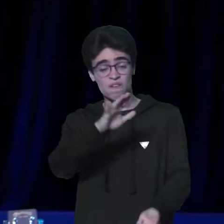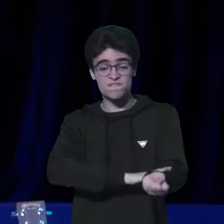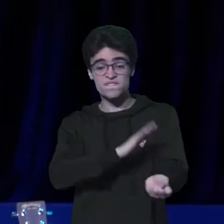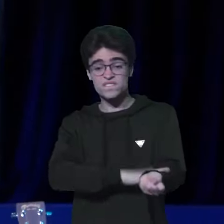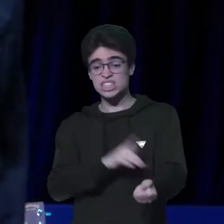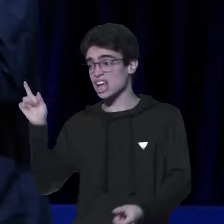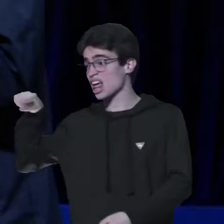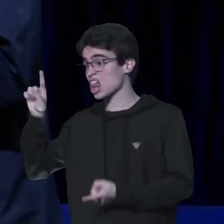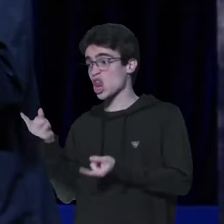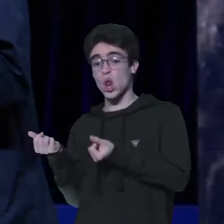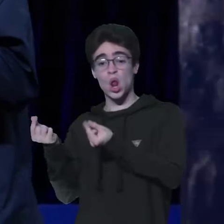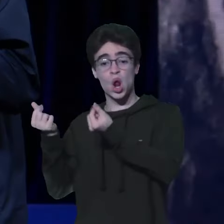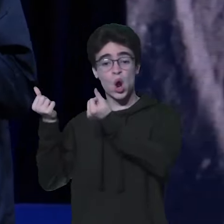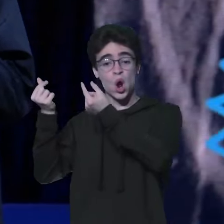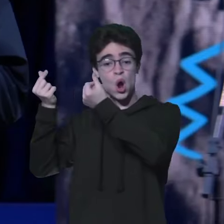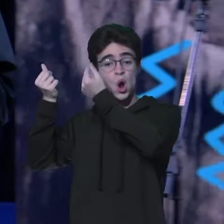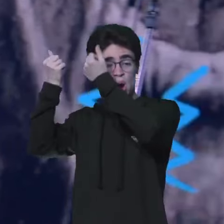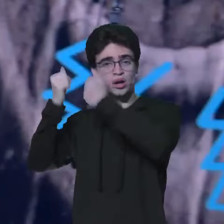vício.